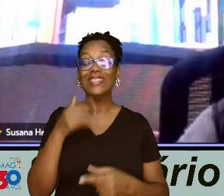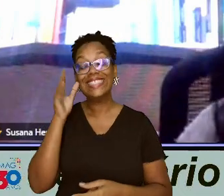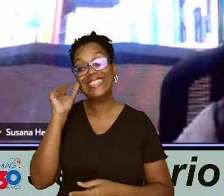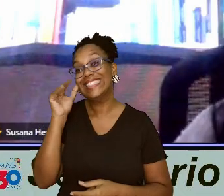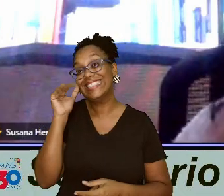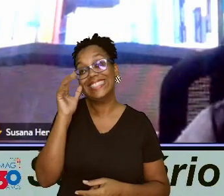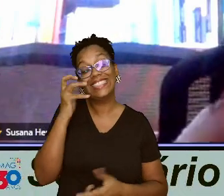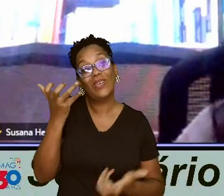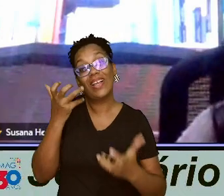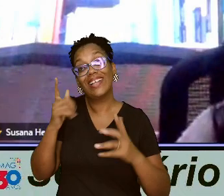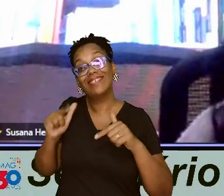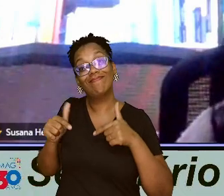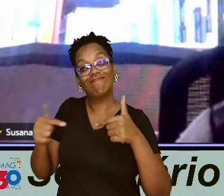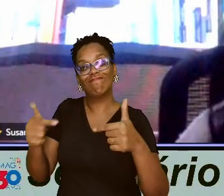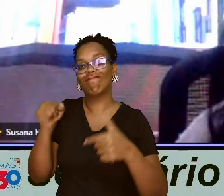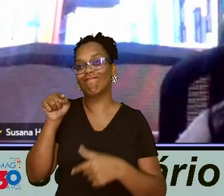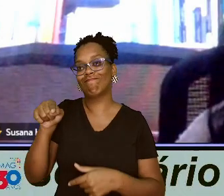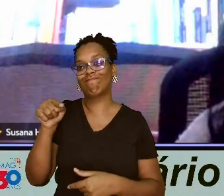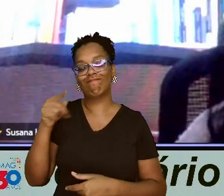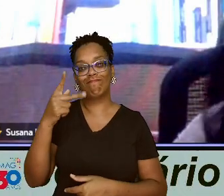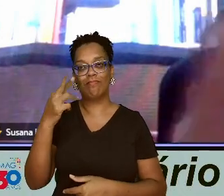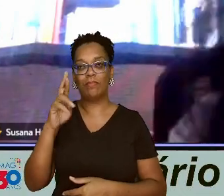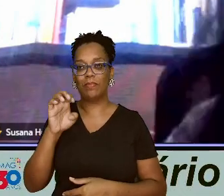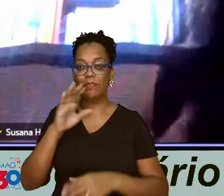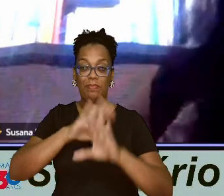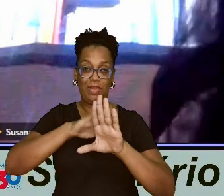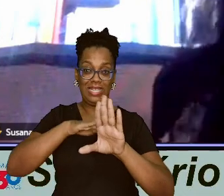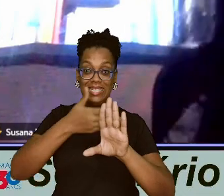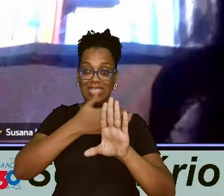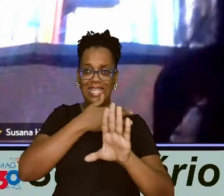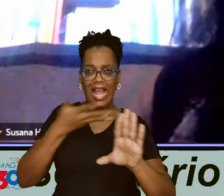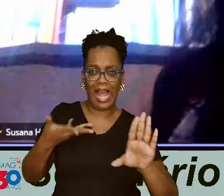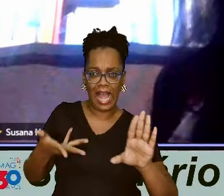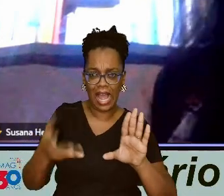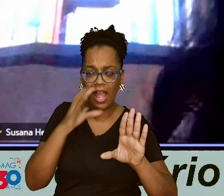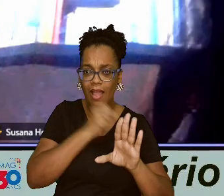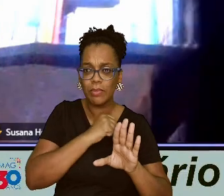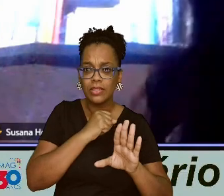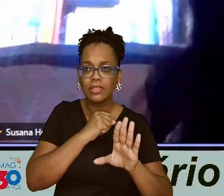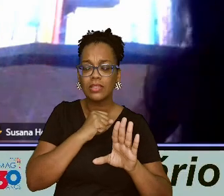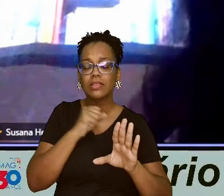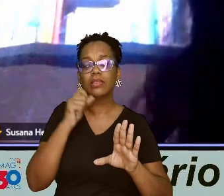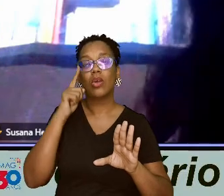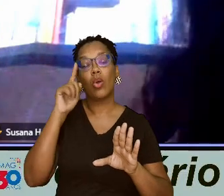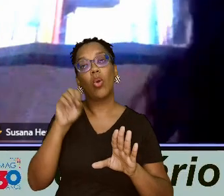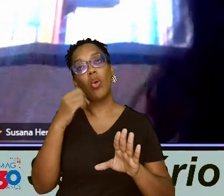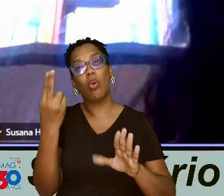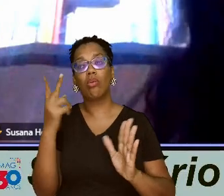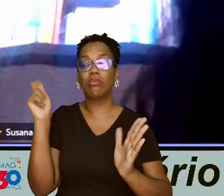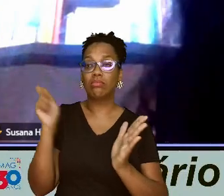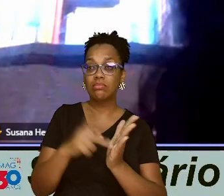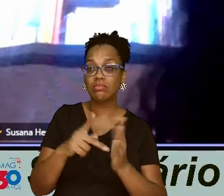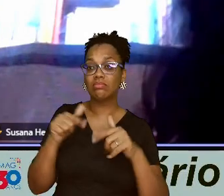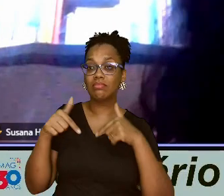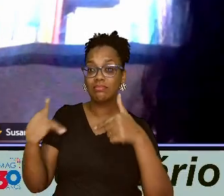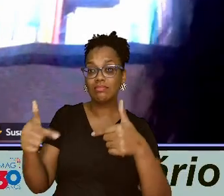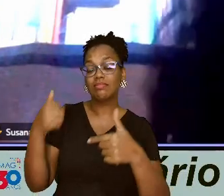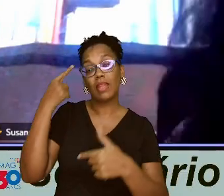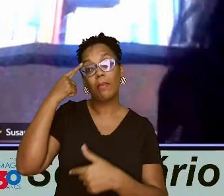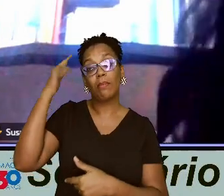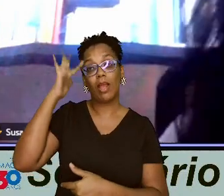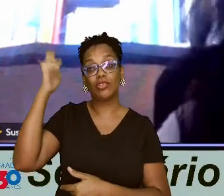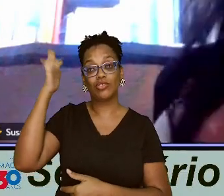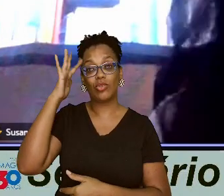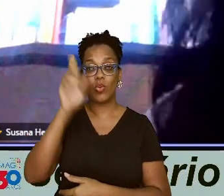para saber se a aplicação desse precedente está sendo rápida, para uma utilização rápida, ou se de fato ele está sendo aplicado como a gente imaginou que ele,